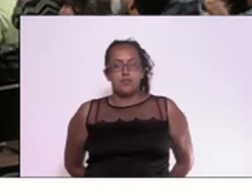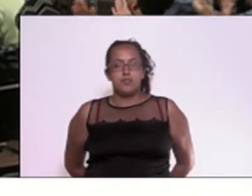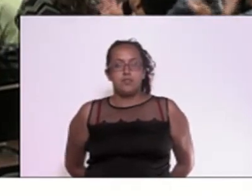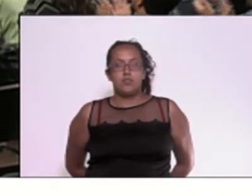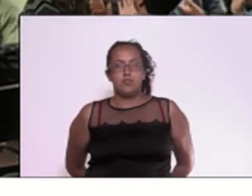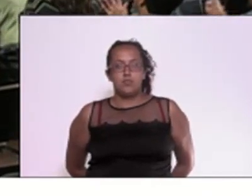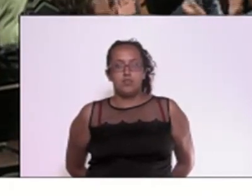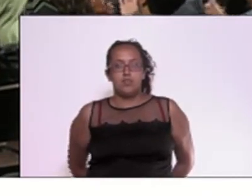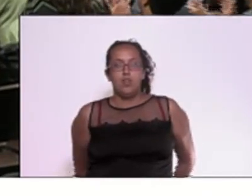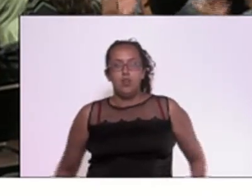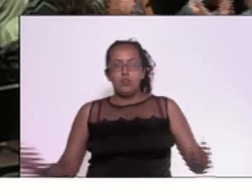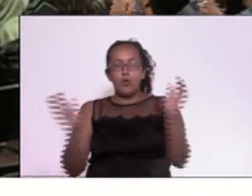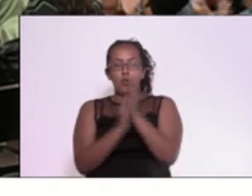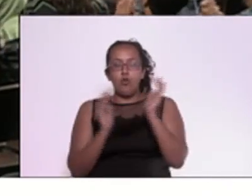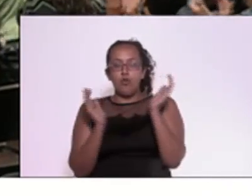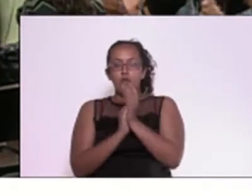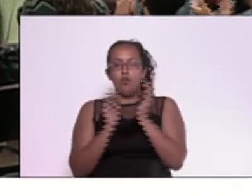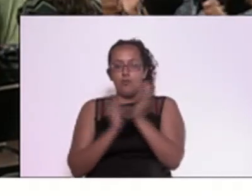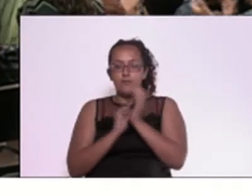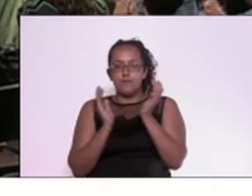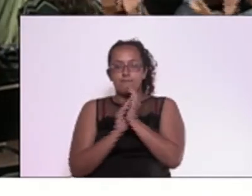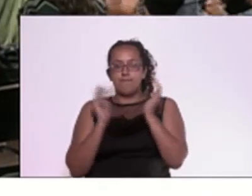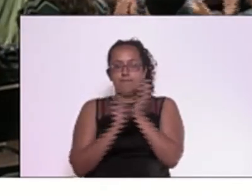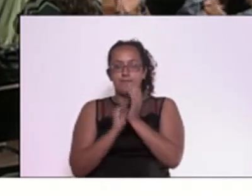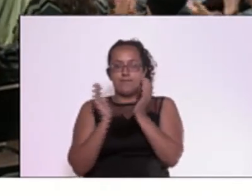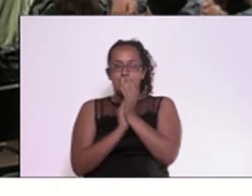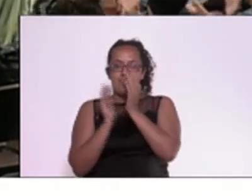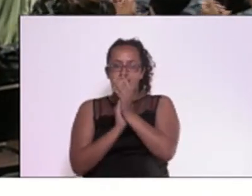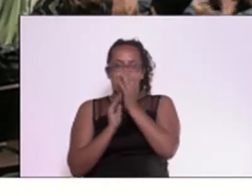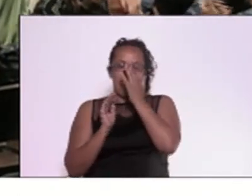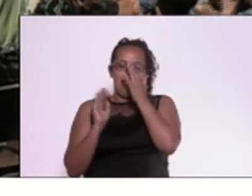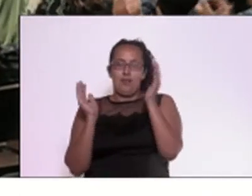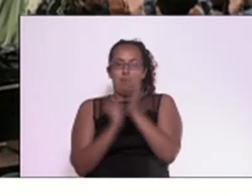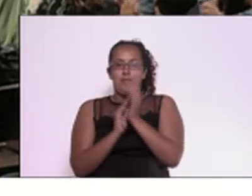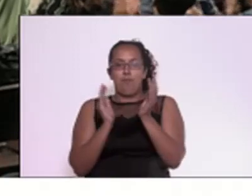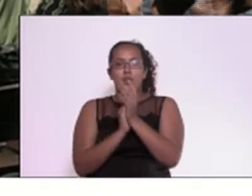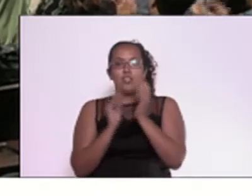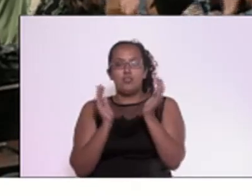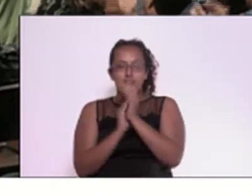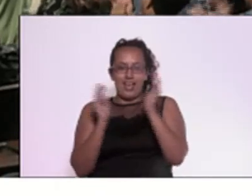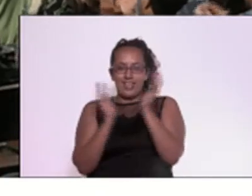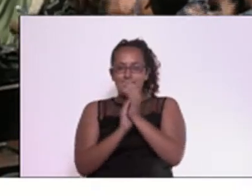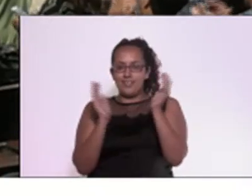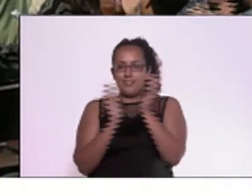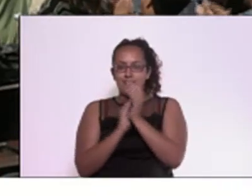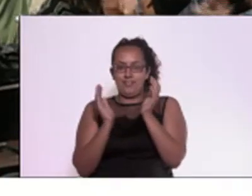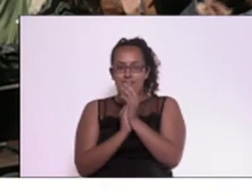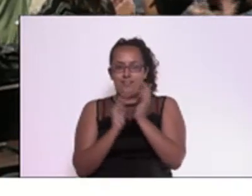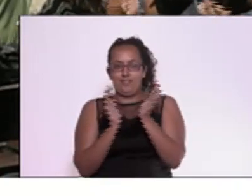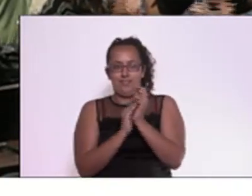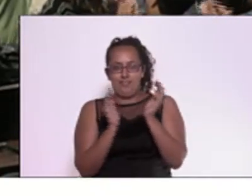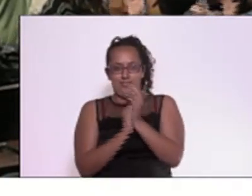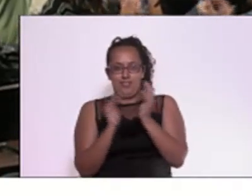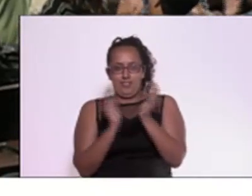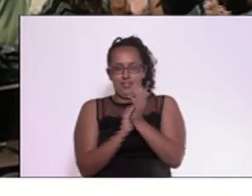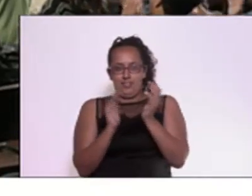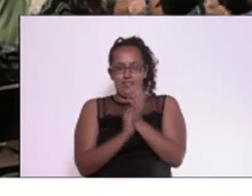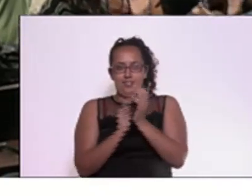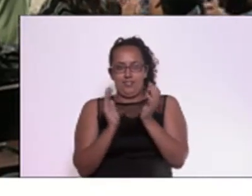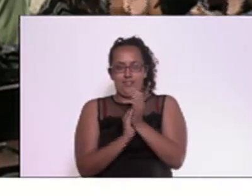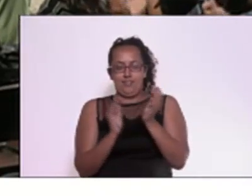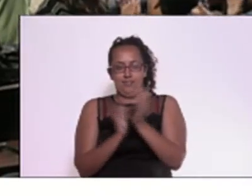inventei montar velocípedes para receber percentuais de suas vendas e fazer carreto para entregar compra